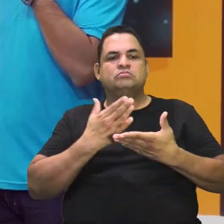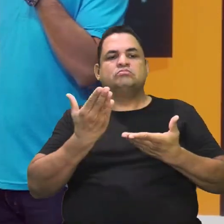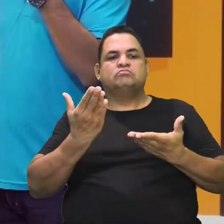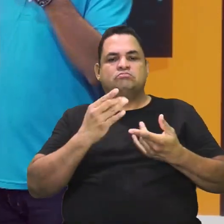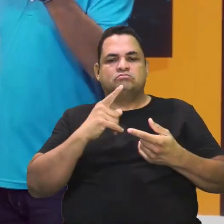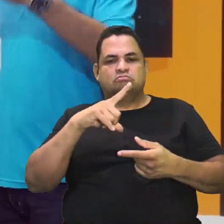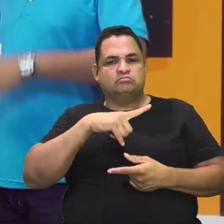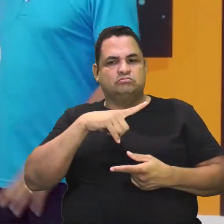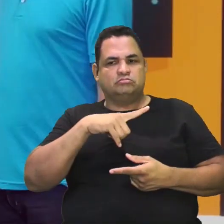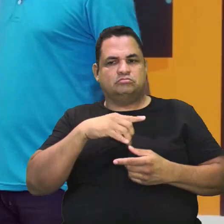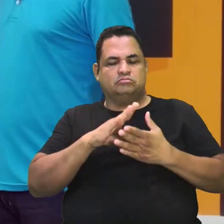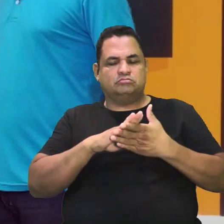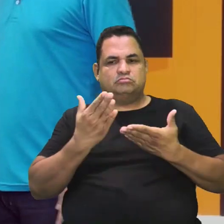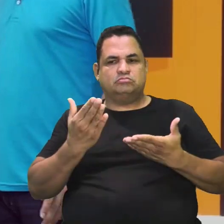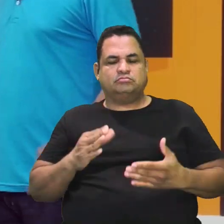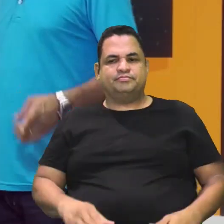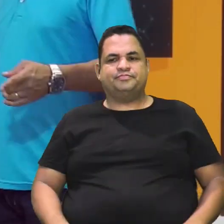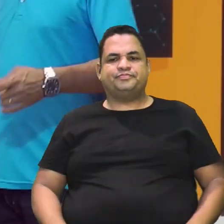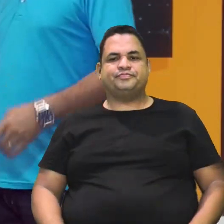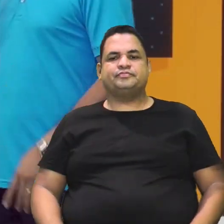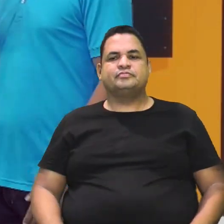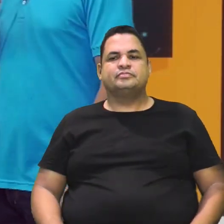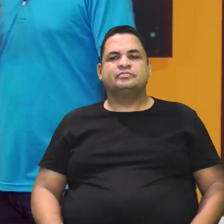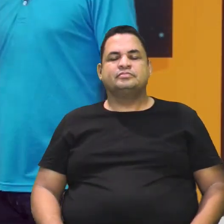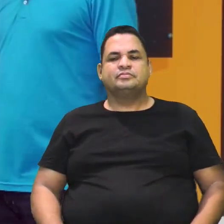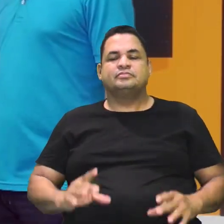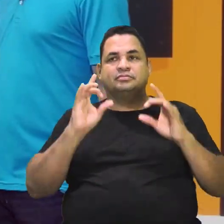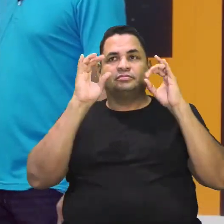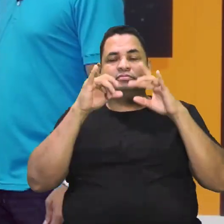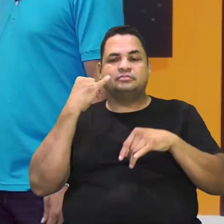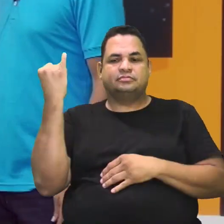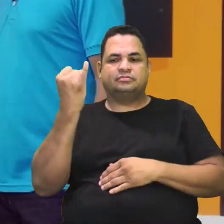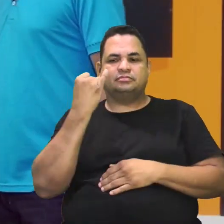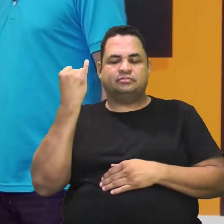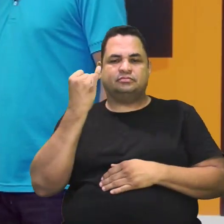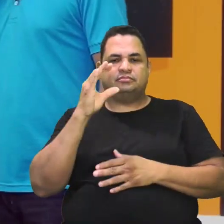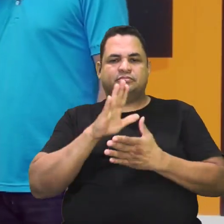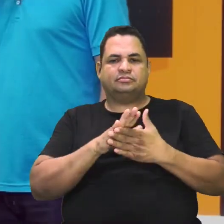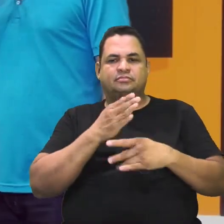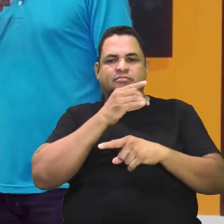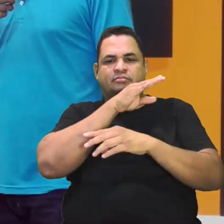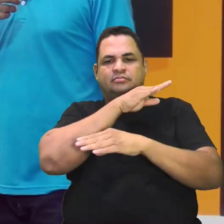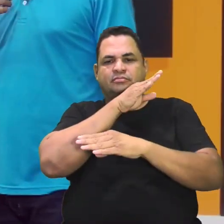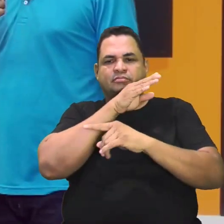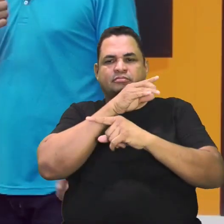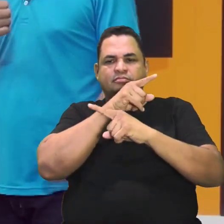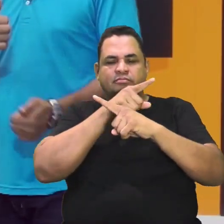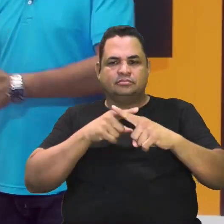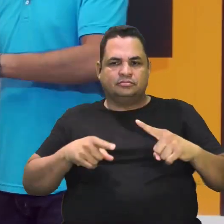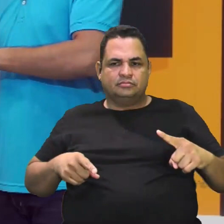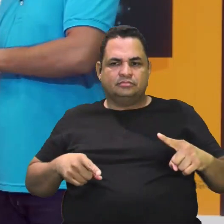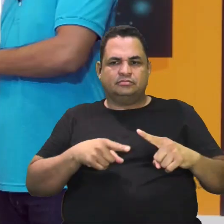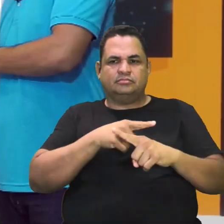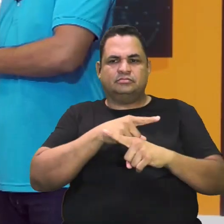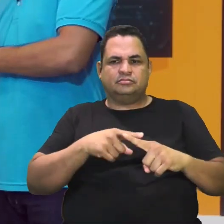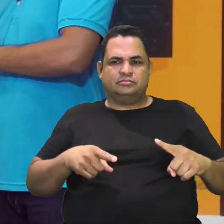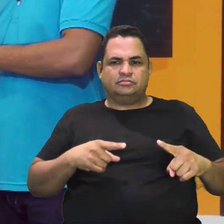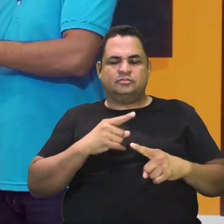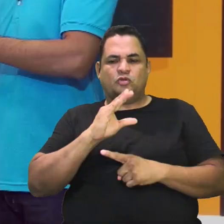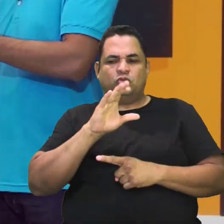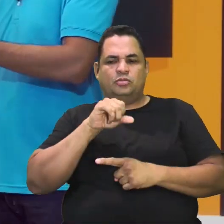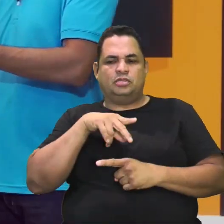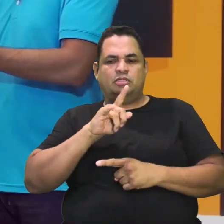um ponto em comum. Ponto de fuga, correu. E um detalhe importante, essa reta ela pode ser concorrente de forma